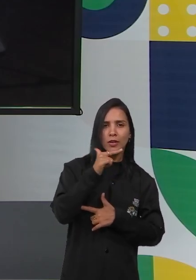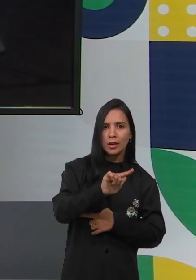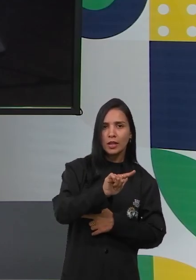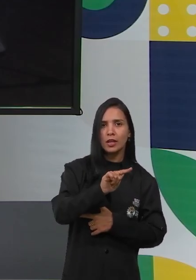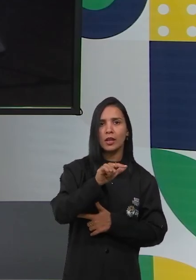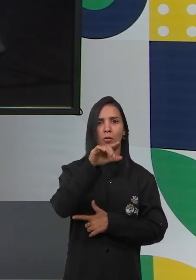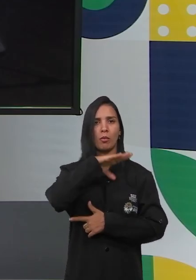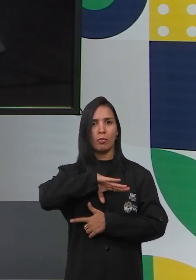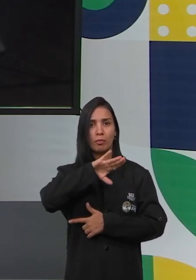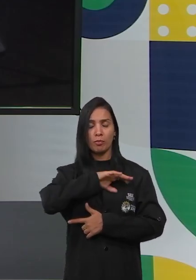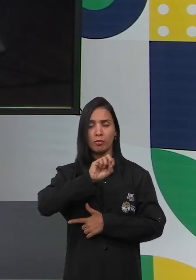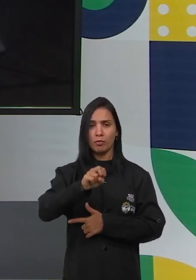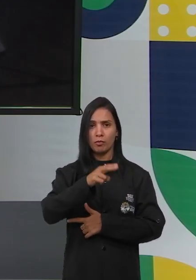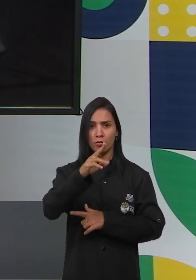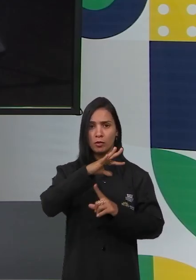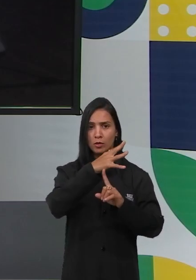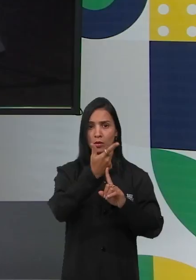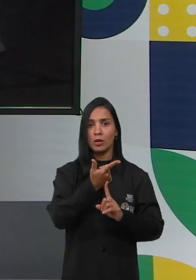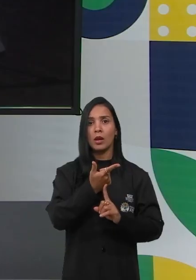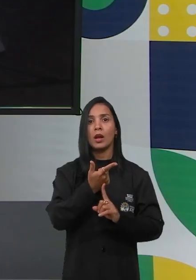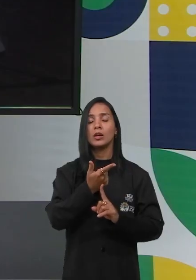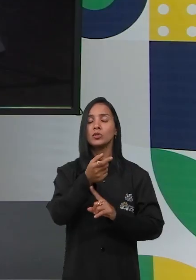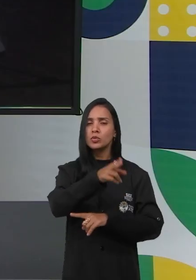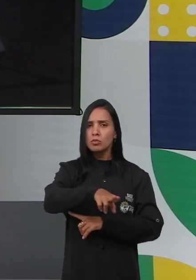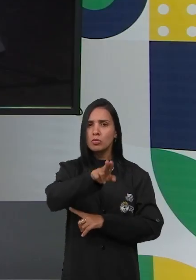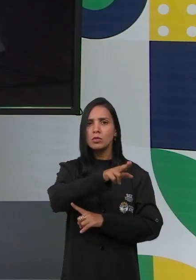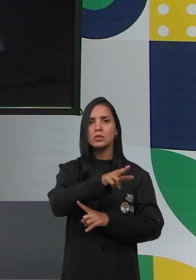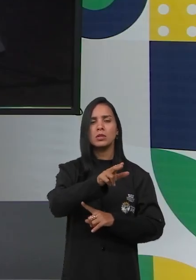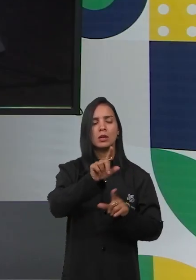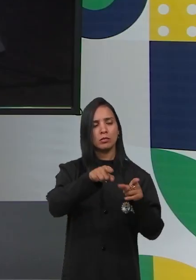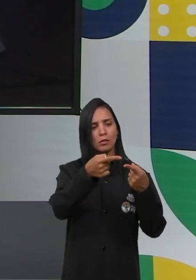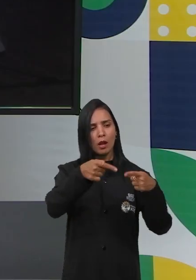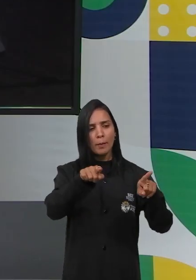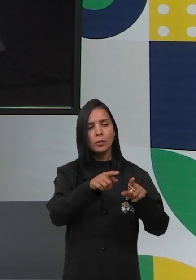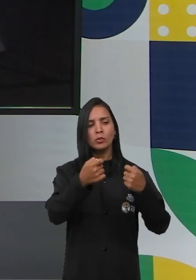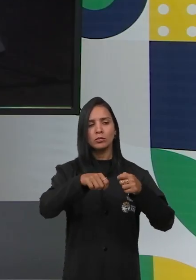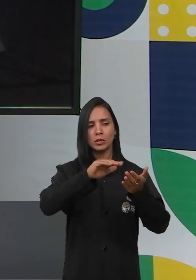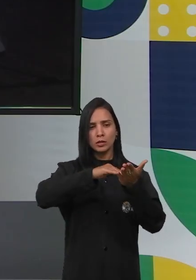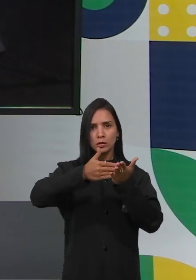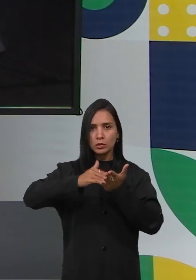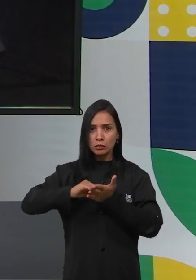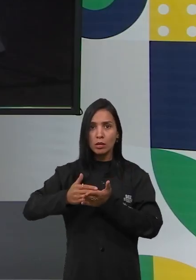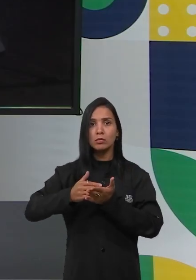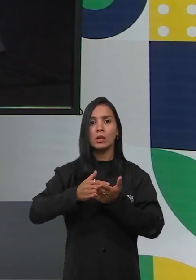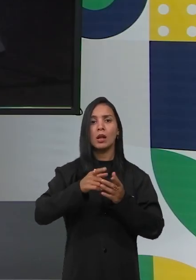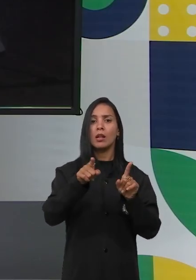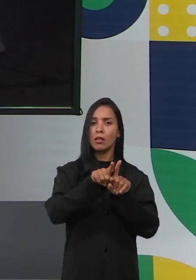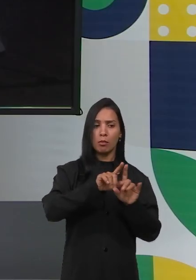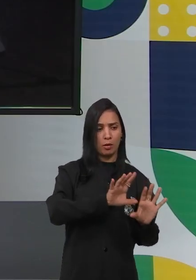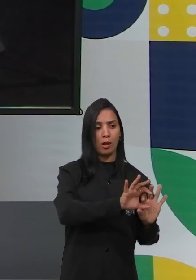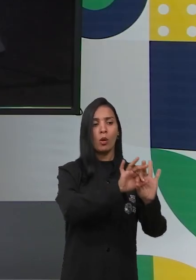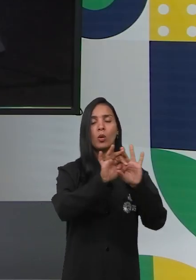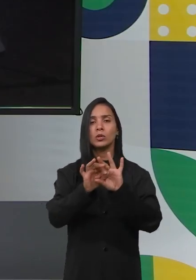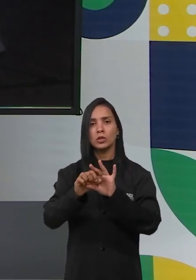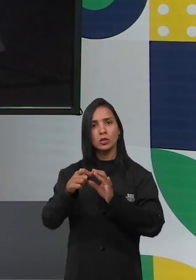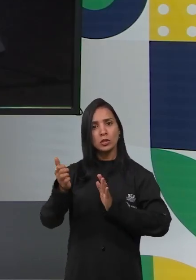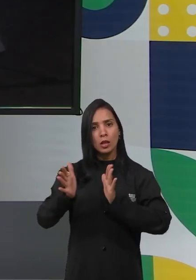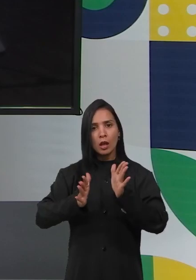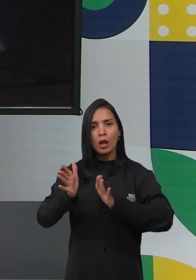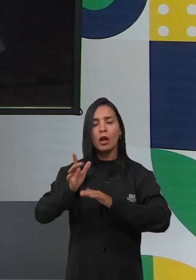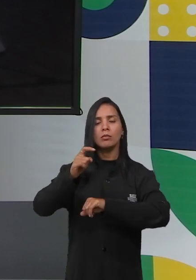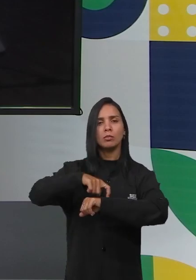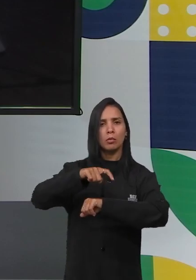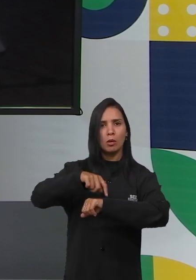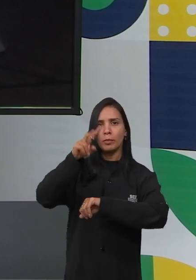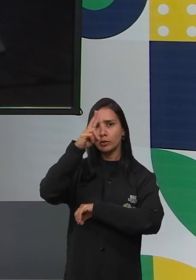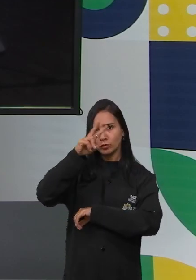utilizando o suporte da música, da arte de modo geral, para contextualizar